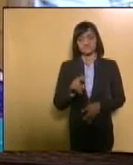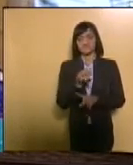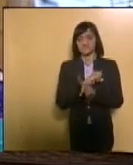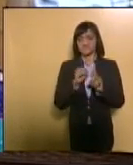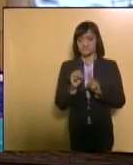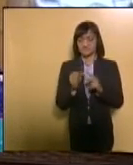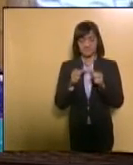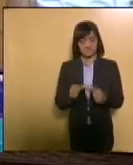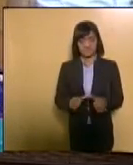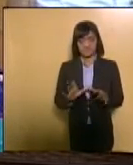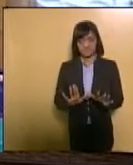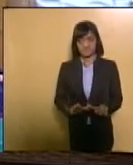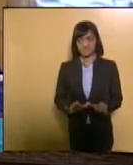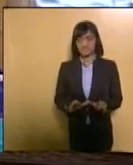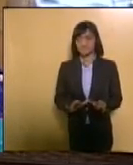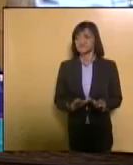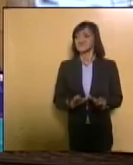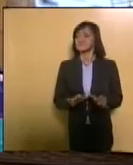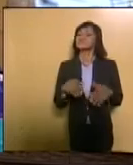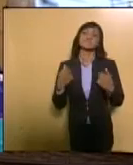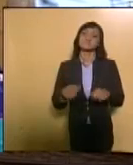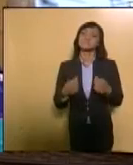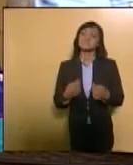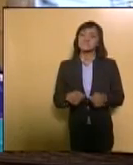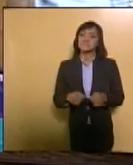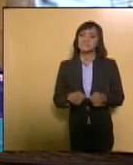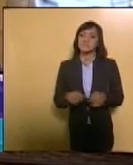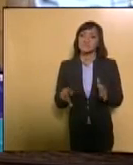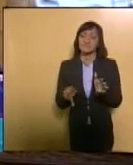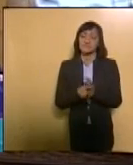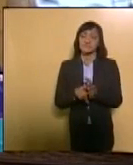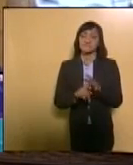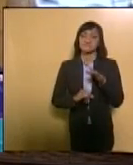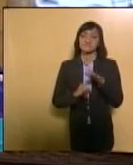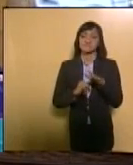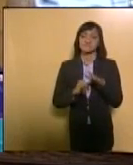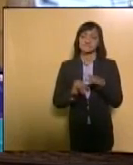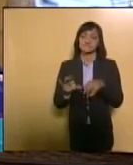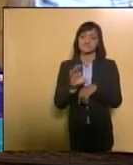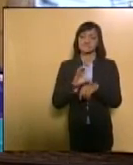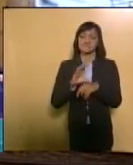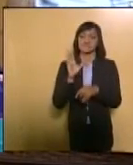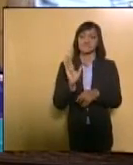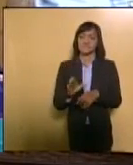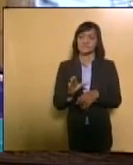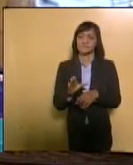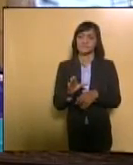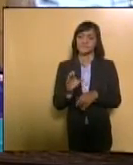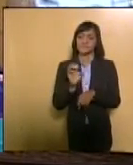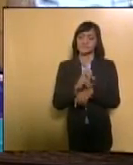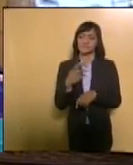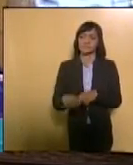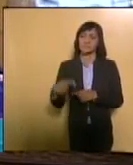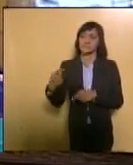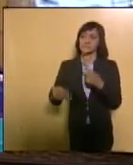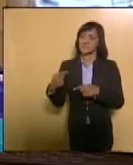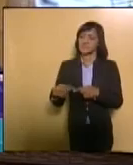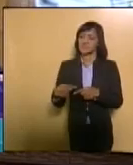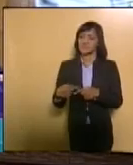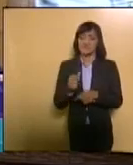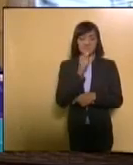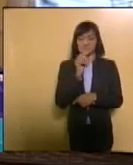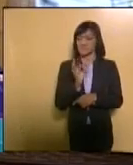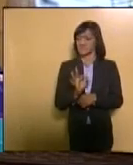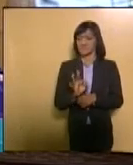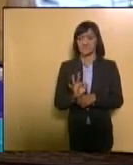ficamos Então tem que ser uma questão institucional certo de estado uma política de Estado então não adianta